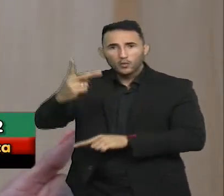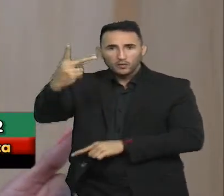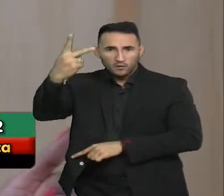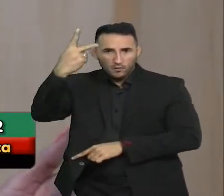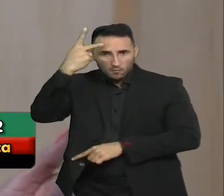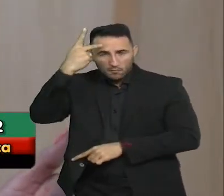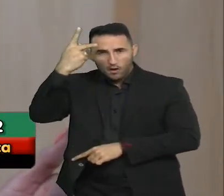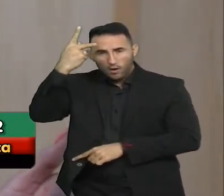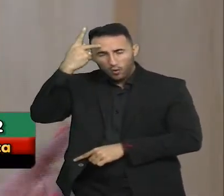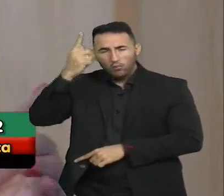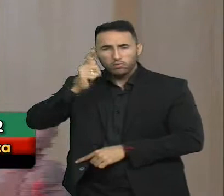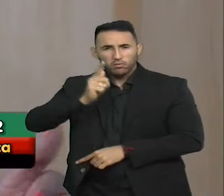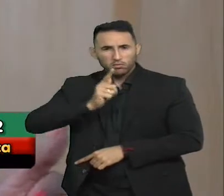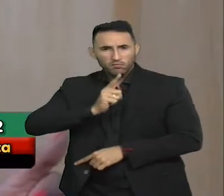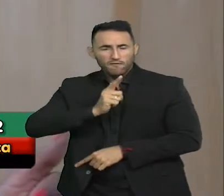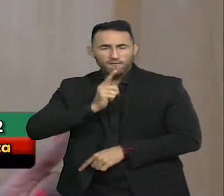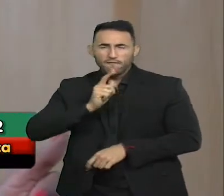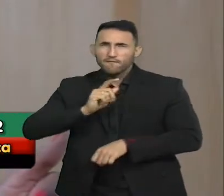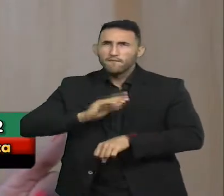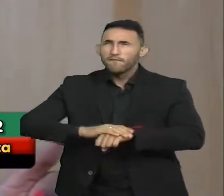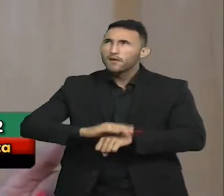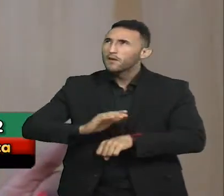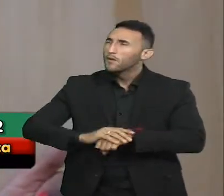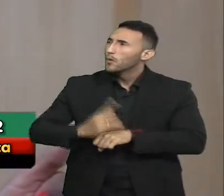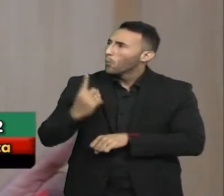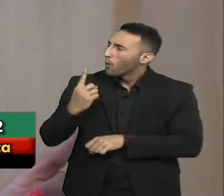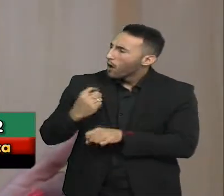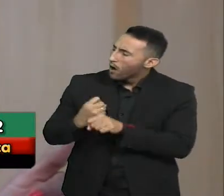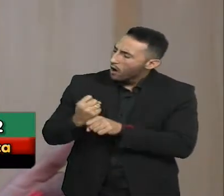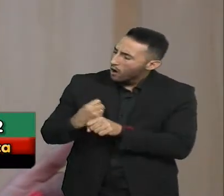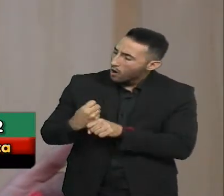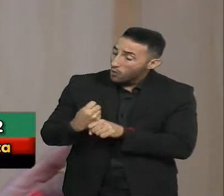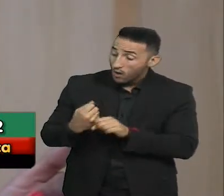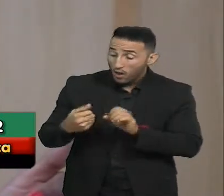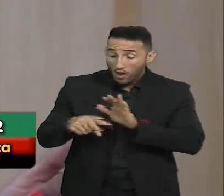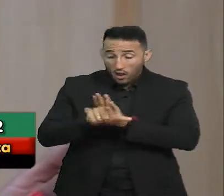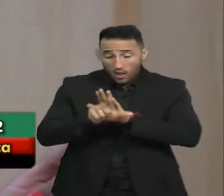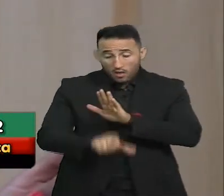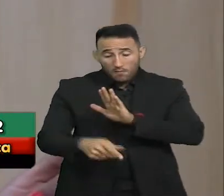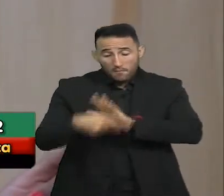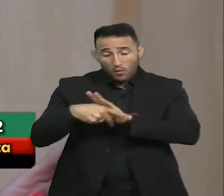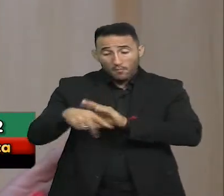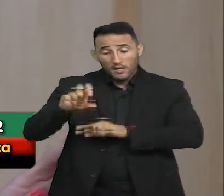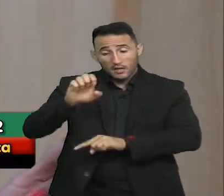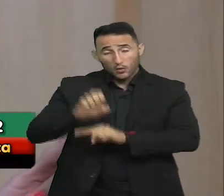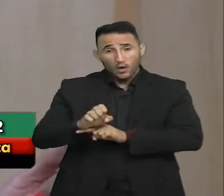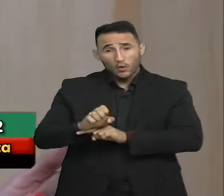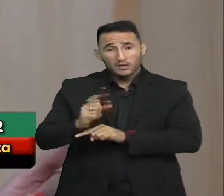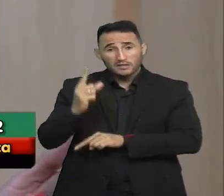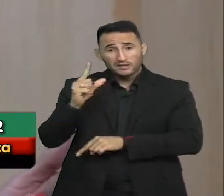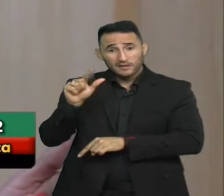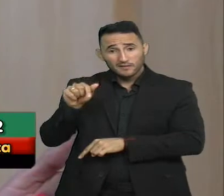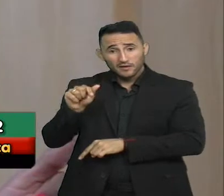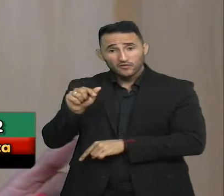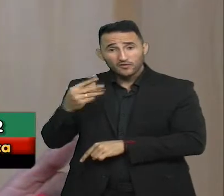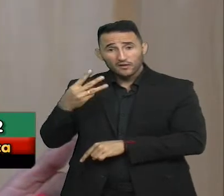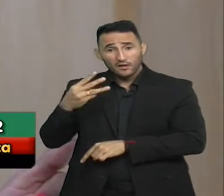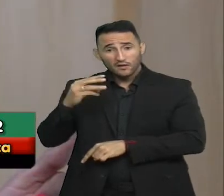Paulo tem, fez um ano agora, uma lei estadual, a